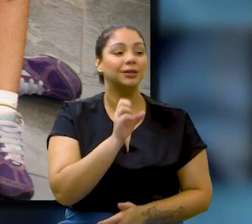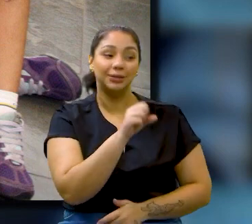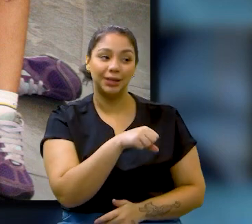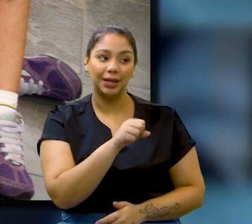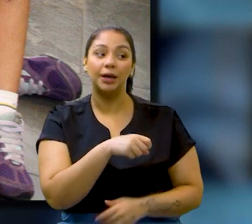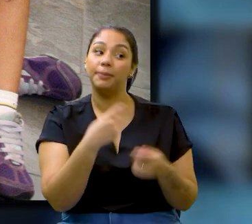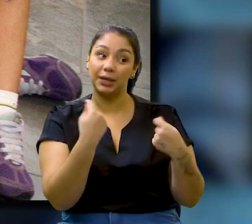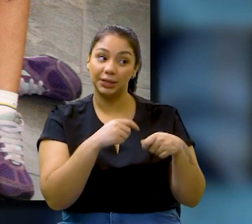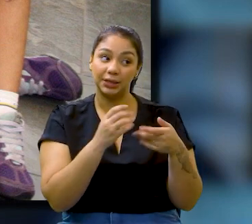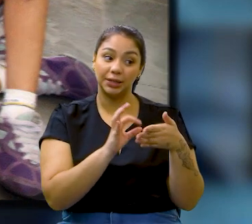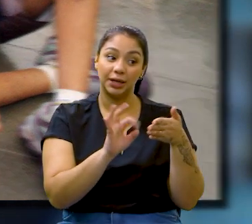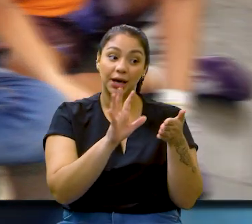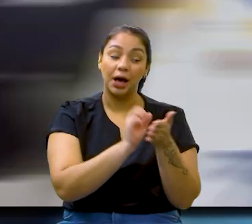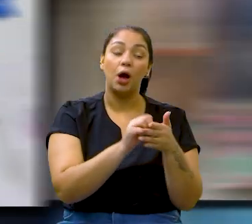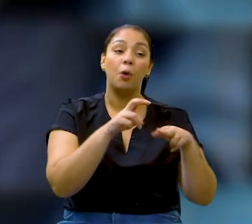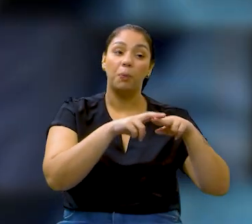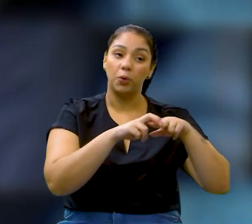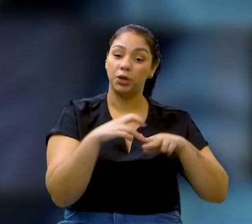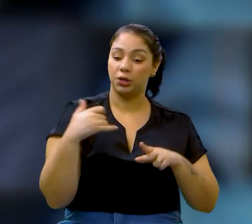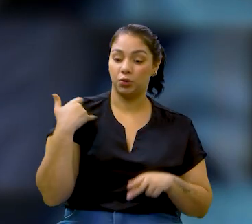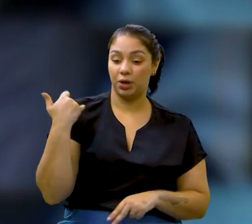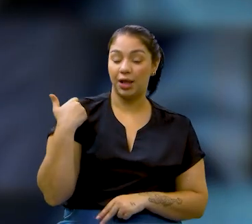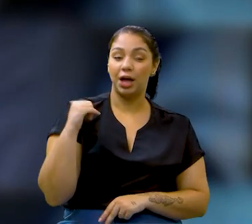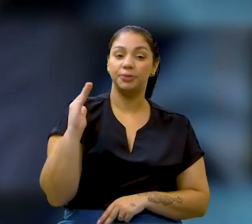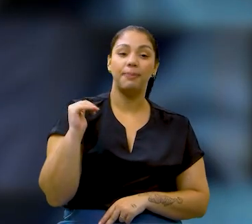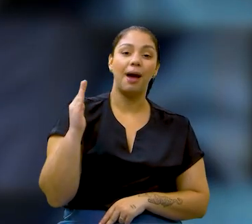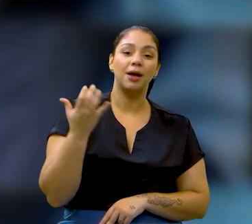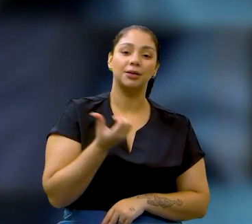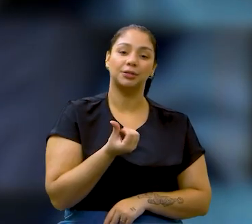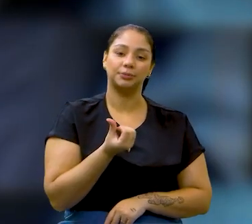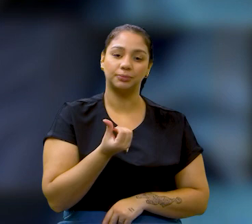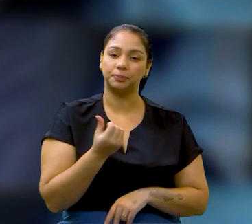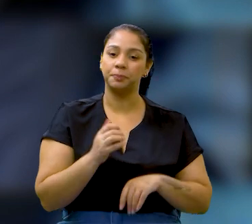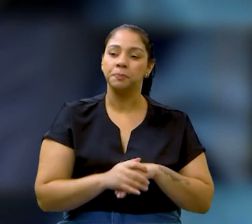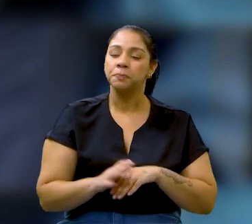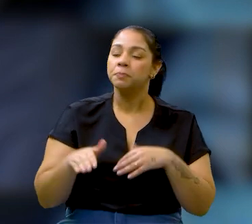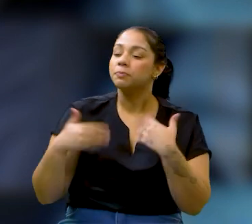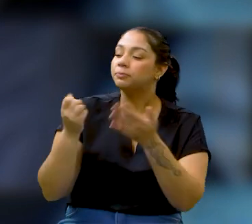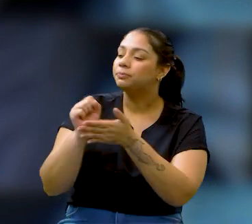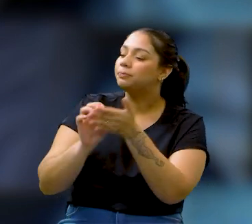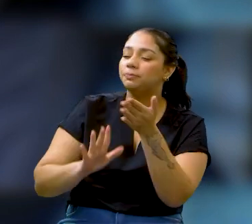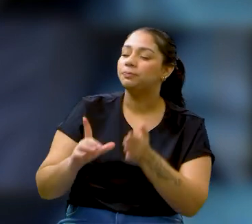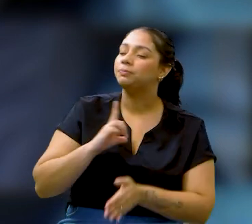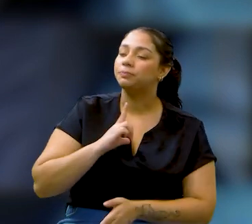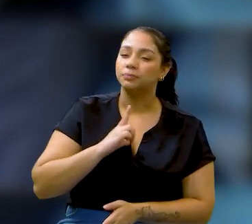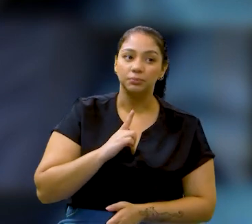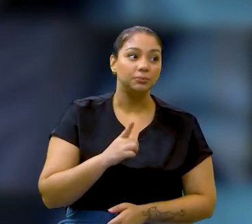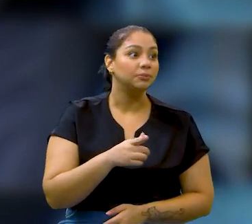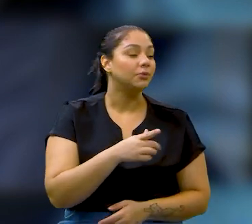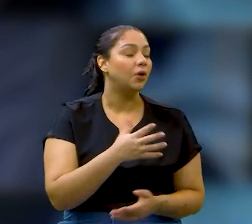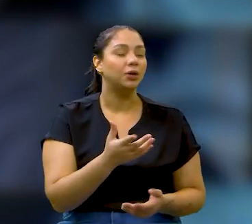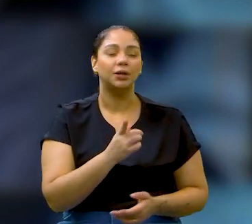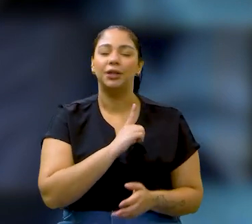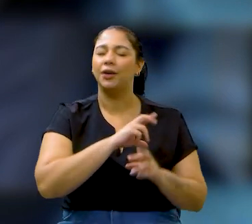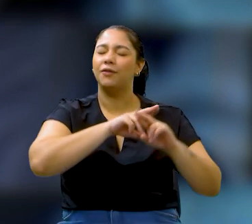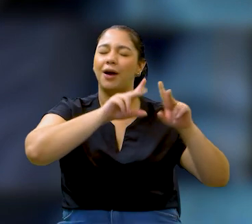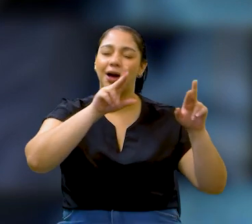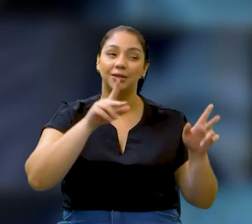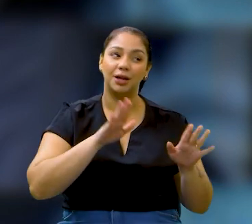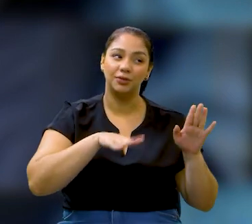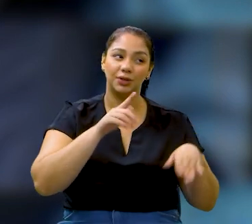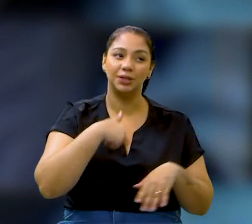de Convivência e Fortalecimento de Vínculos. E quais são as atividades oferecidas? Nós temos muitas atividades, às vezes até eu penso que